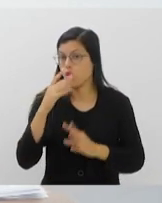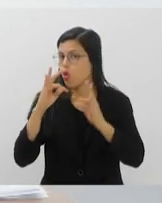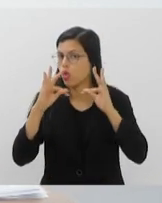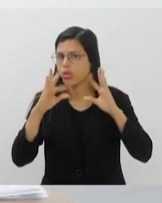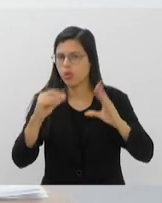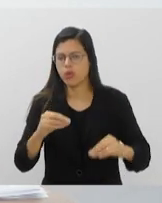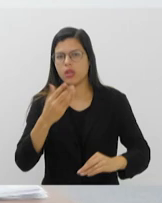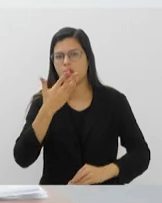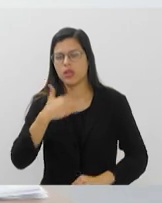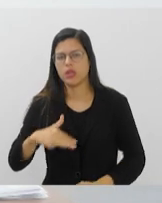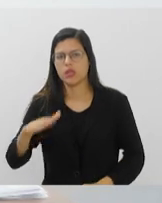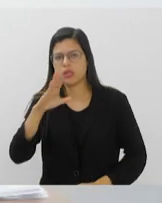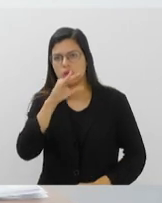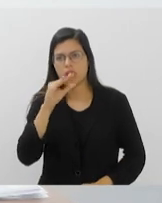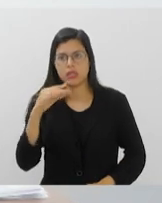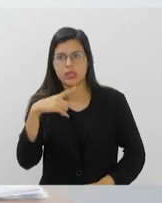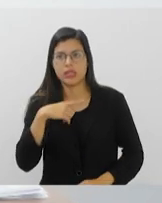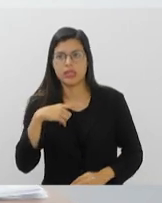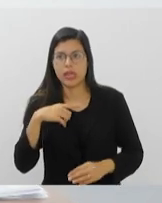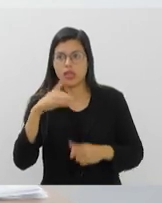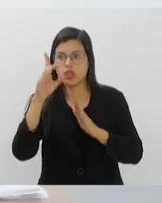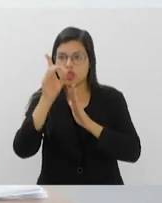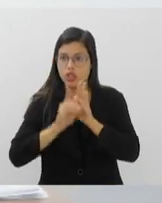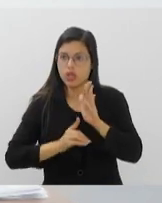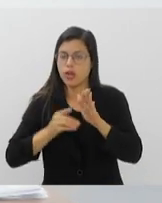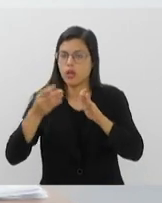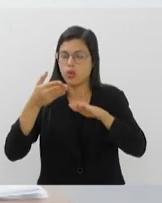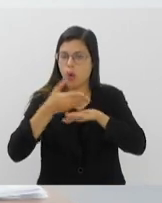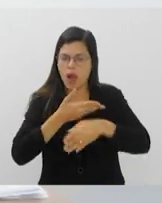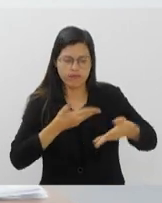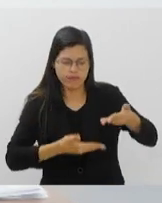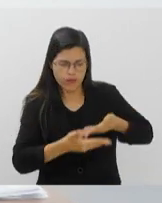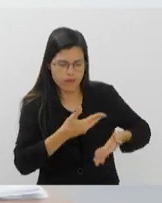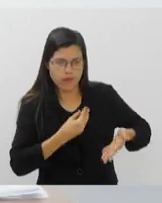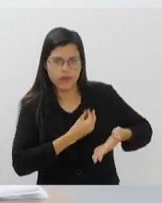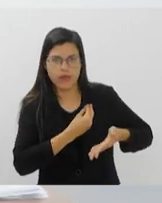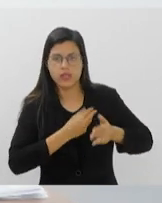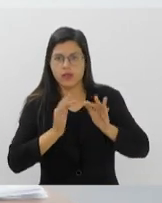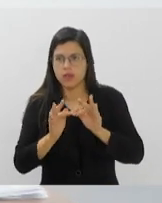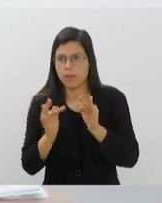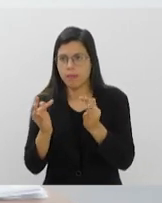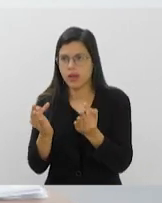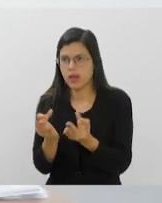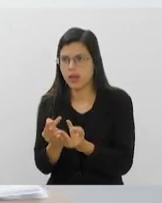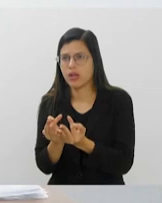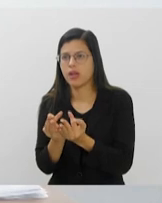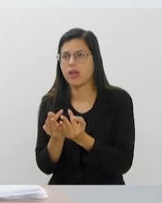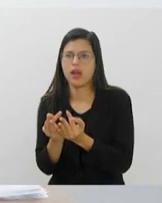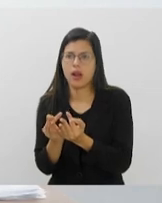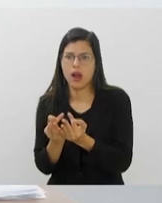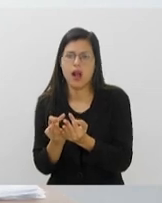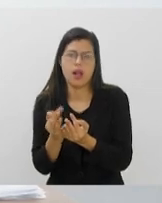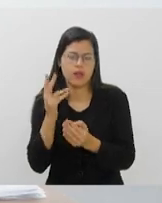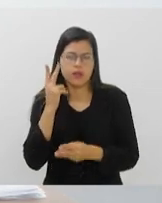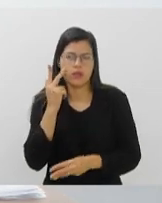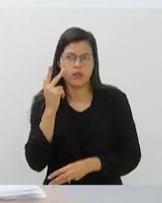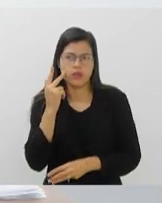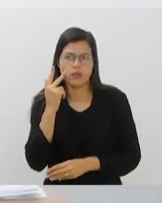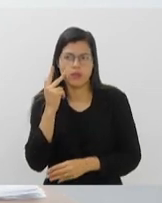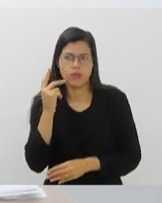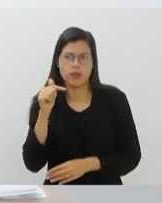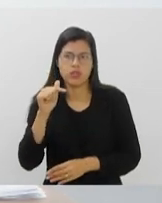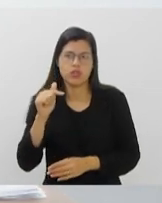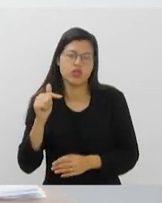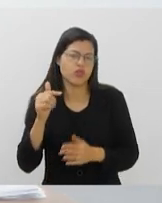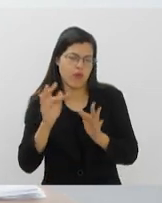direito à convivência familiar e Comunitária prioritariamente no seio da família natural e excepcionalmente família